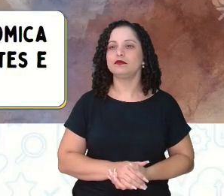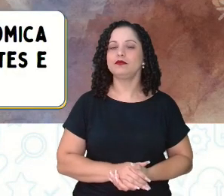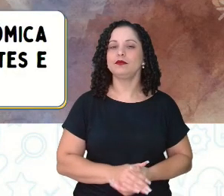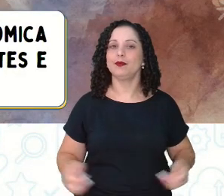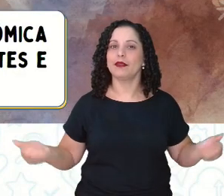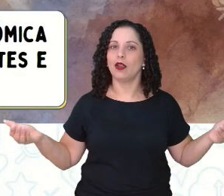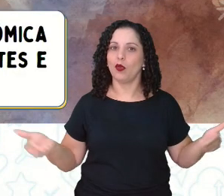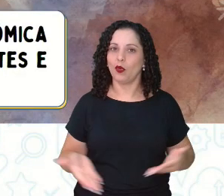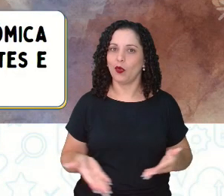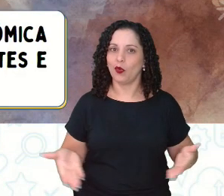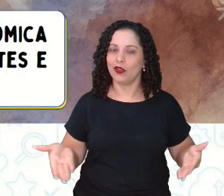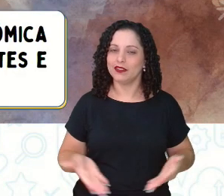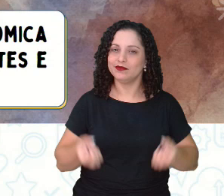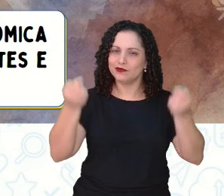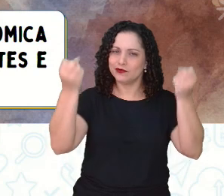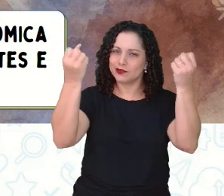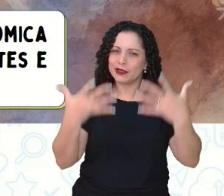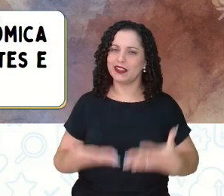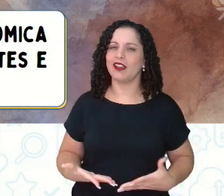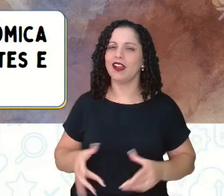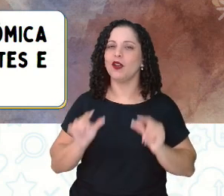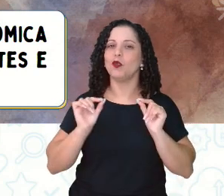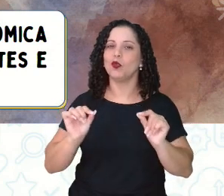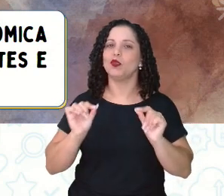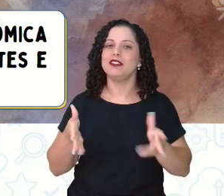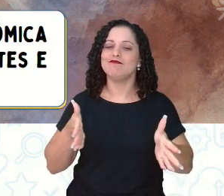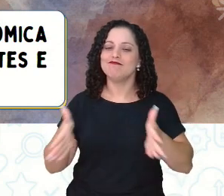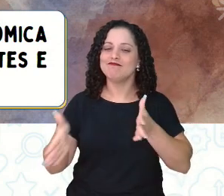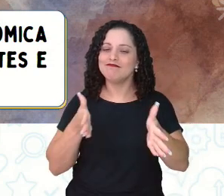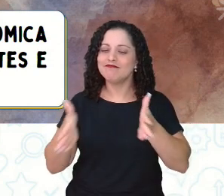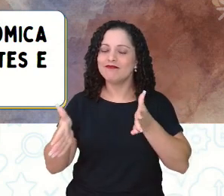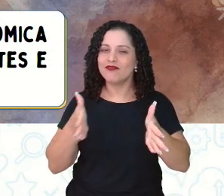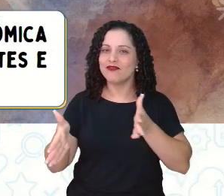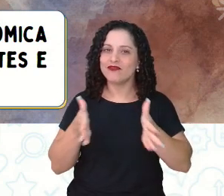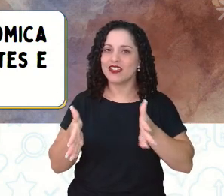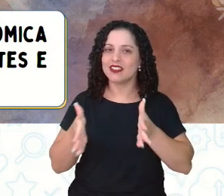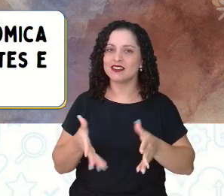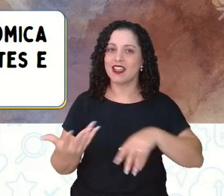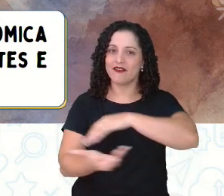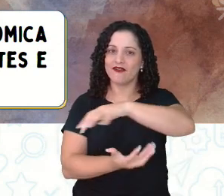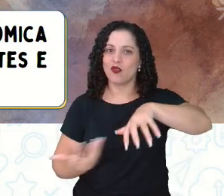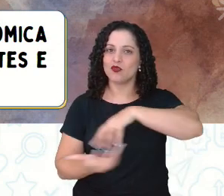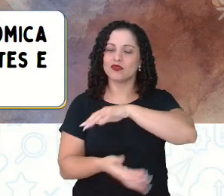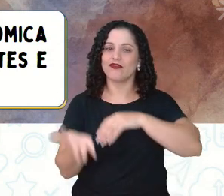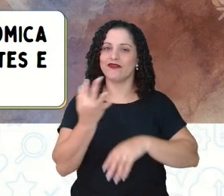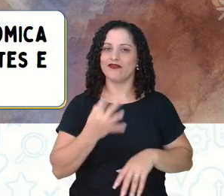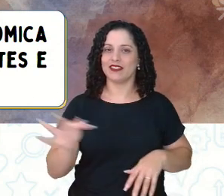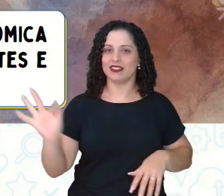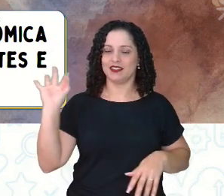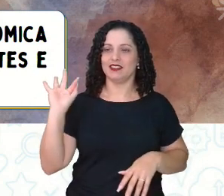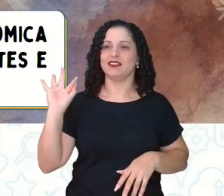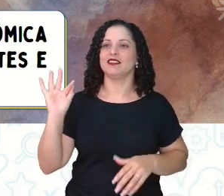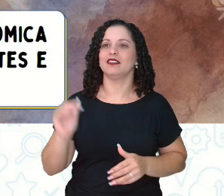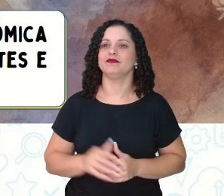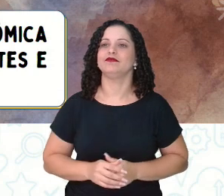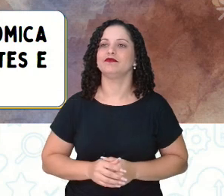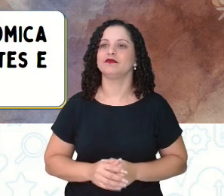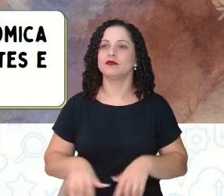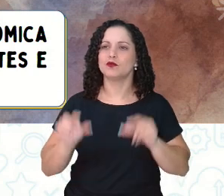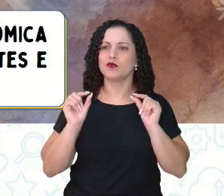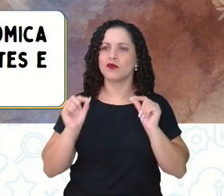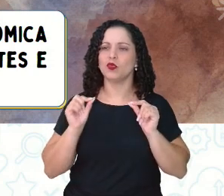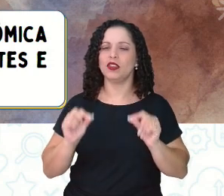desse segundo momento, dessa segunda fase, que foi a Revolução Francesa, né? A Convenção ou